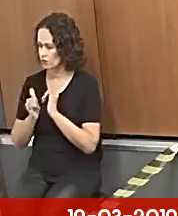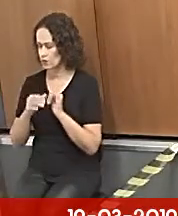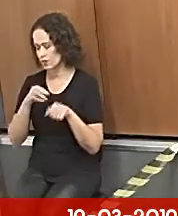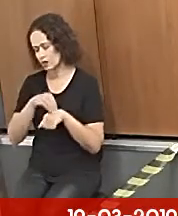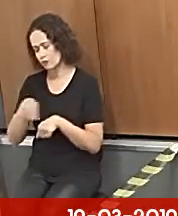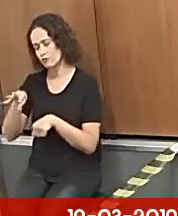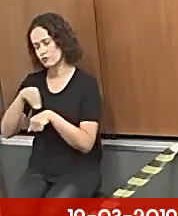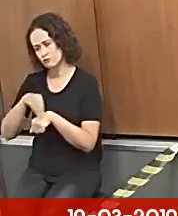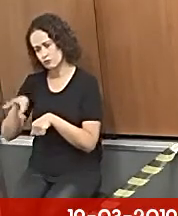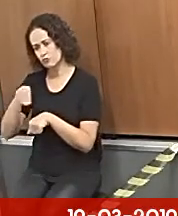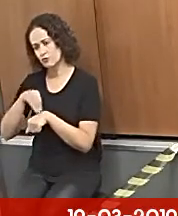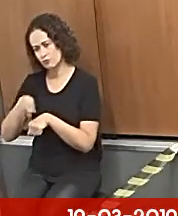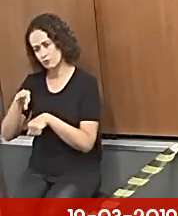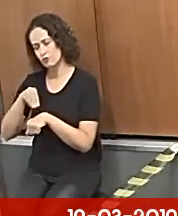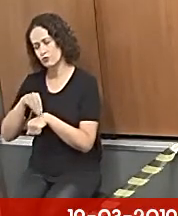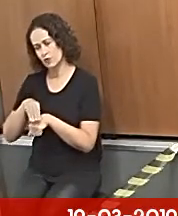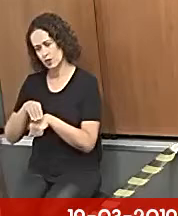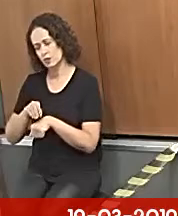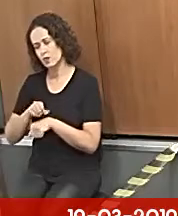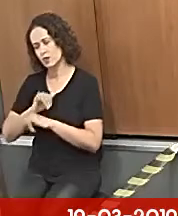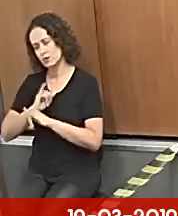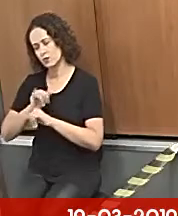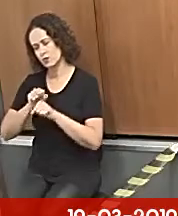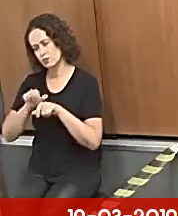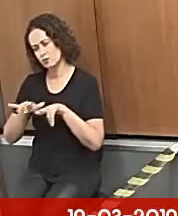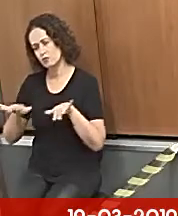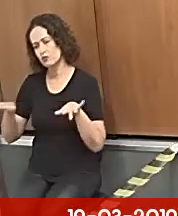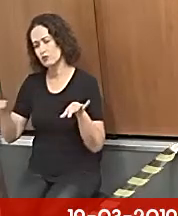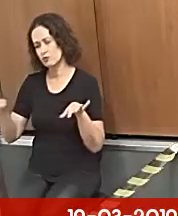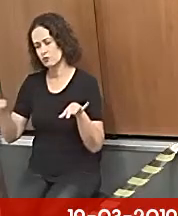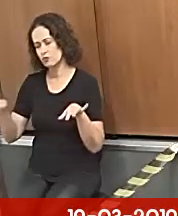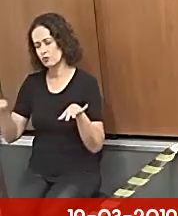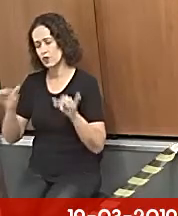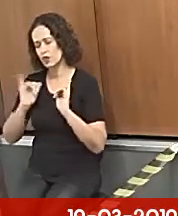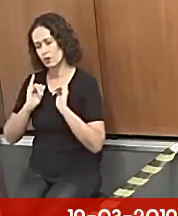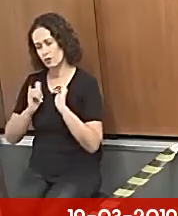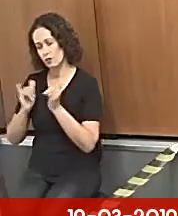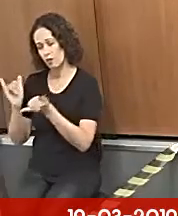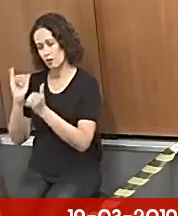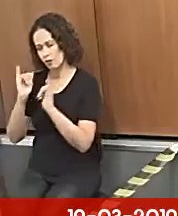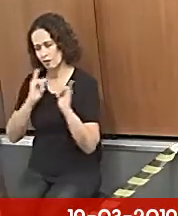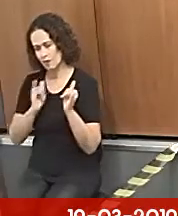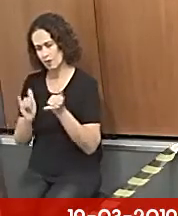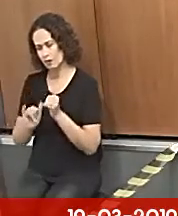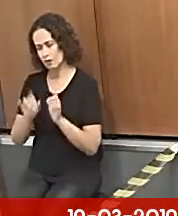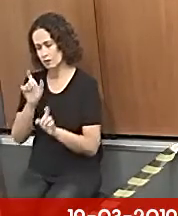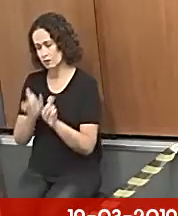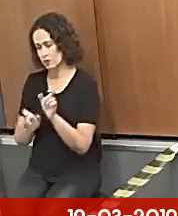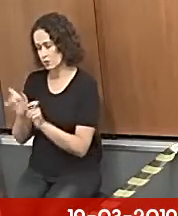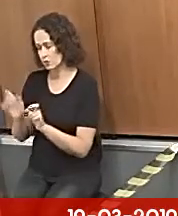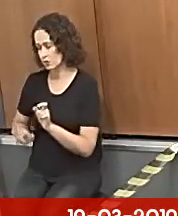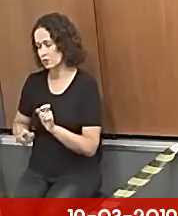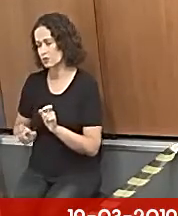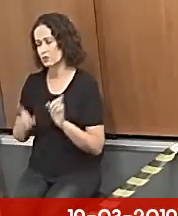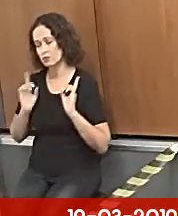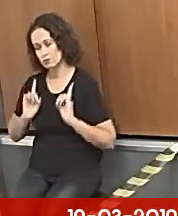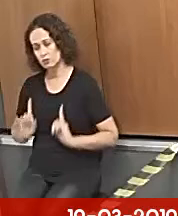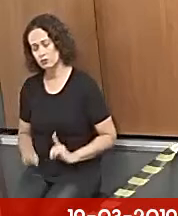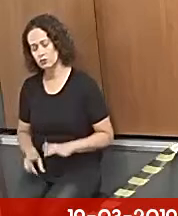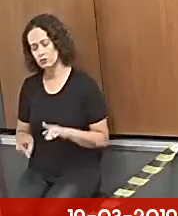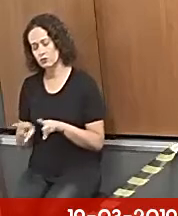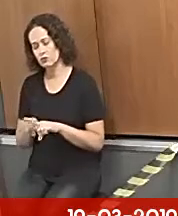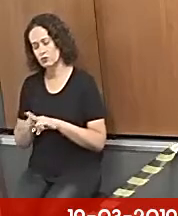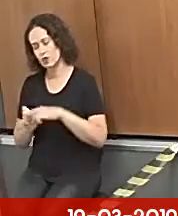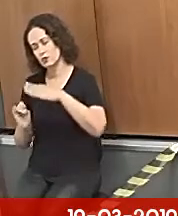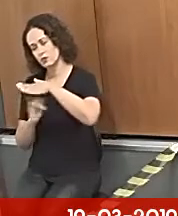replicar multiplicar informar é é 11 nas pessoas com deficiências entidades né os conselhos